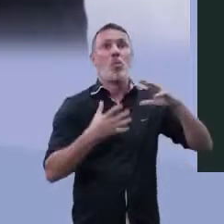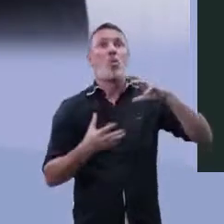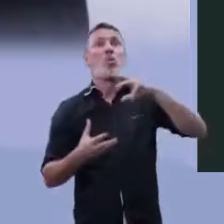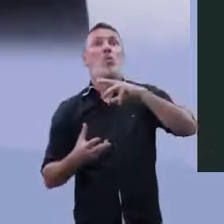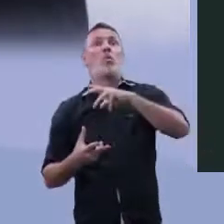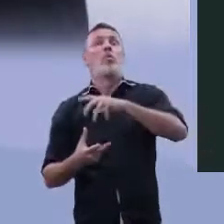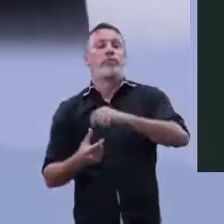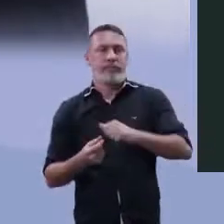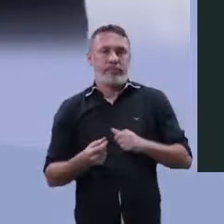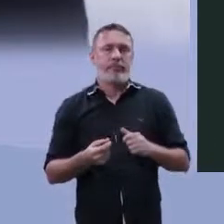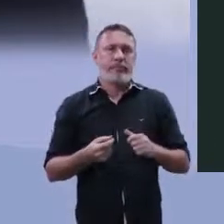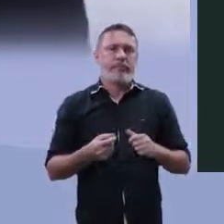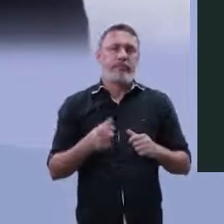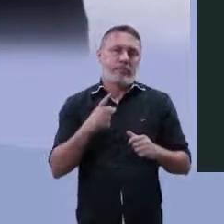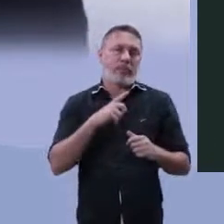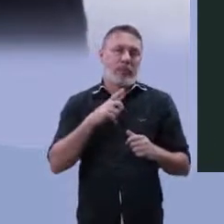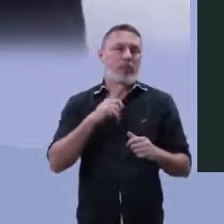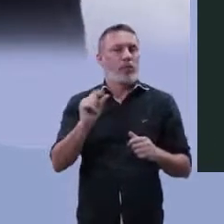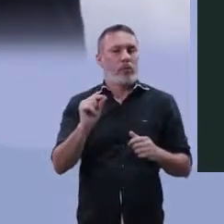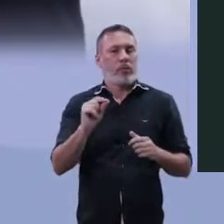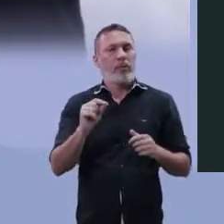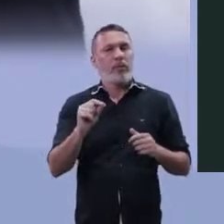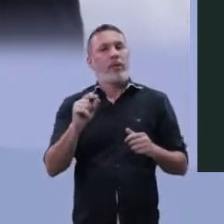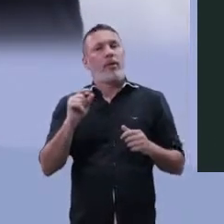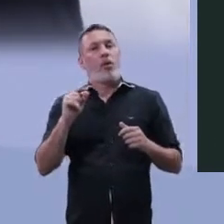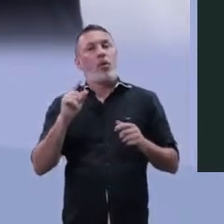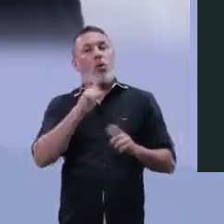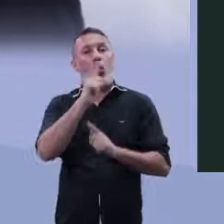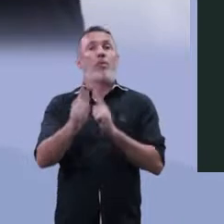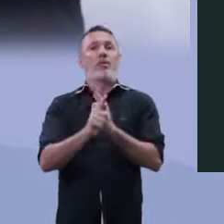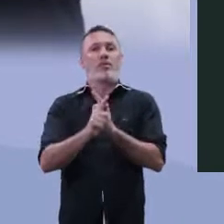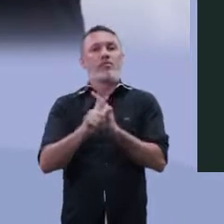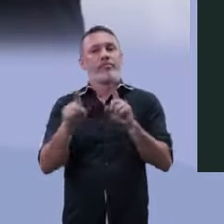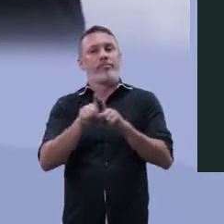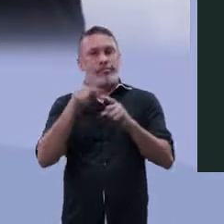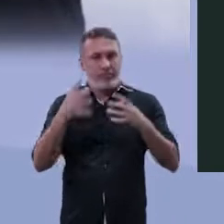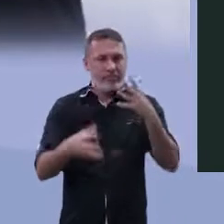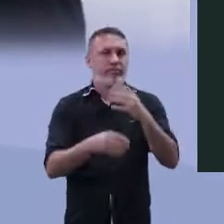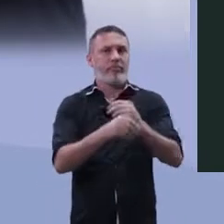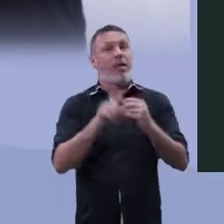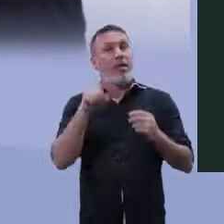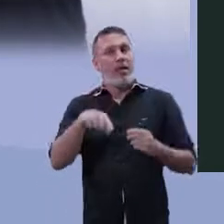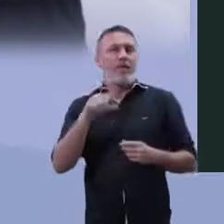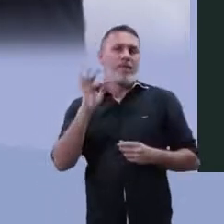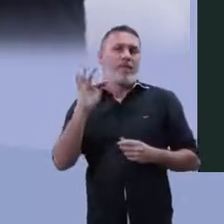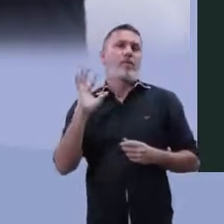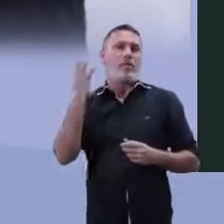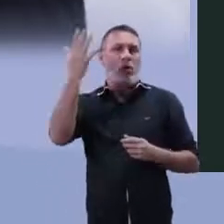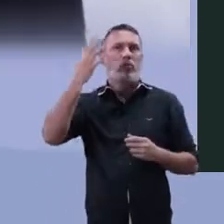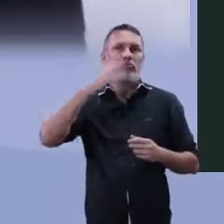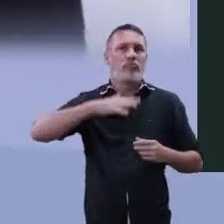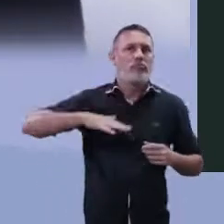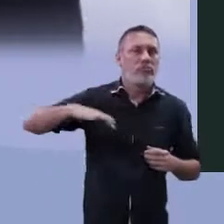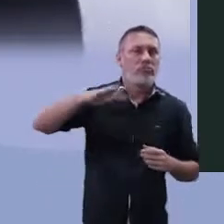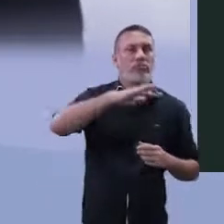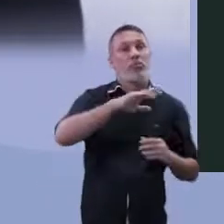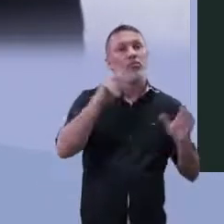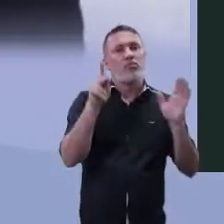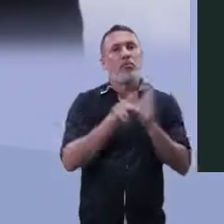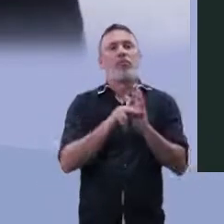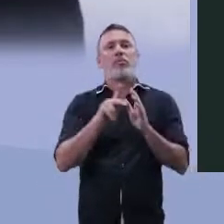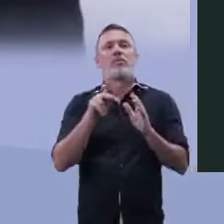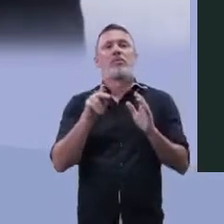grande comunidade global, e isso também acaba sendo acompanhado pelo próprio efeito da globalização, que vai ser um